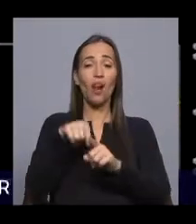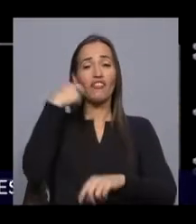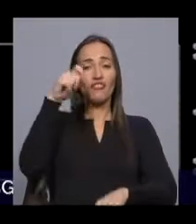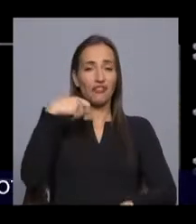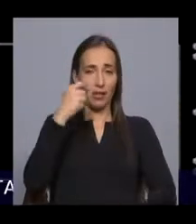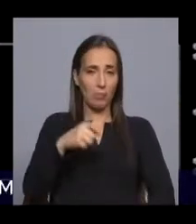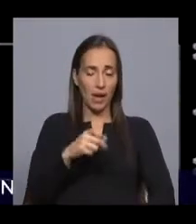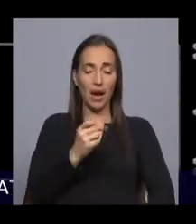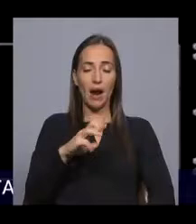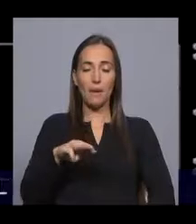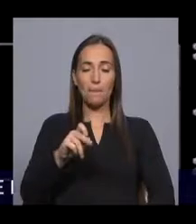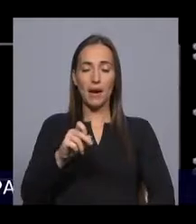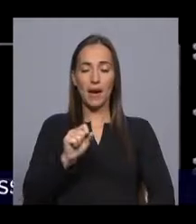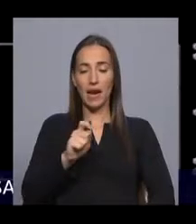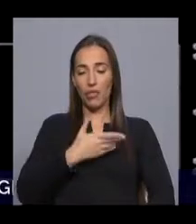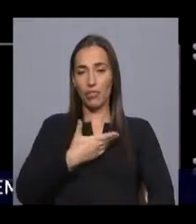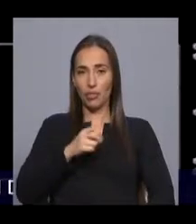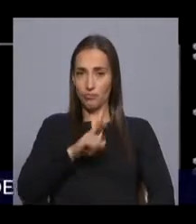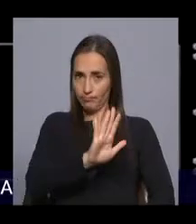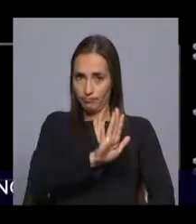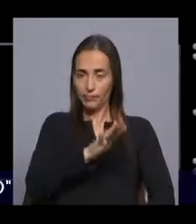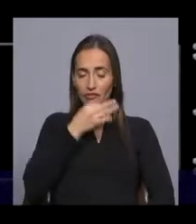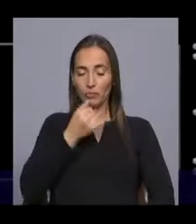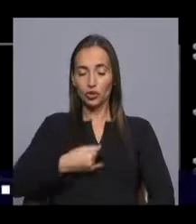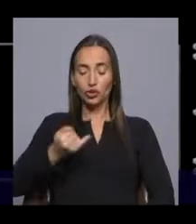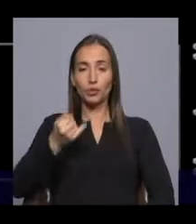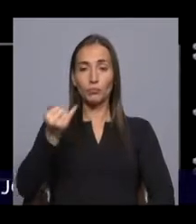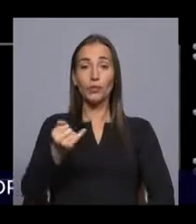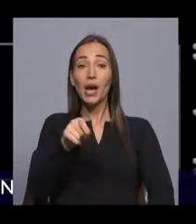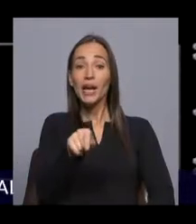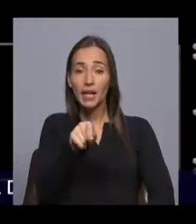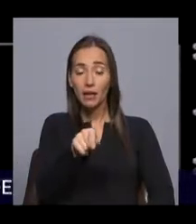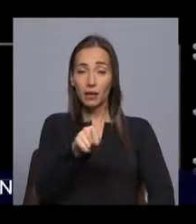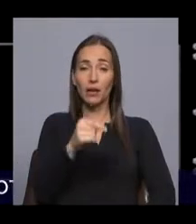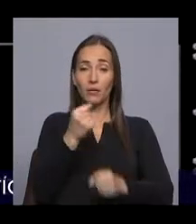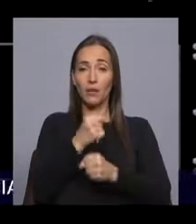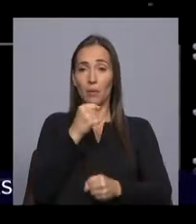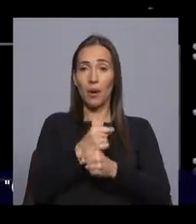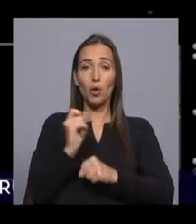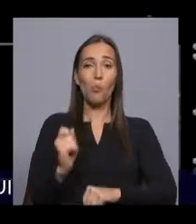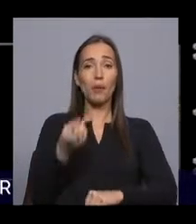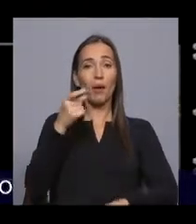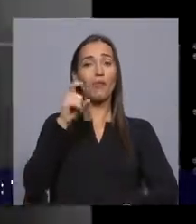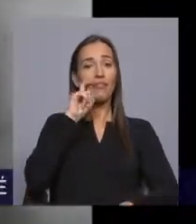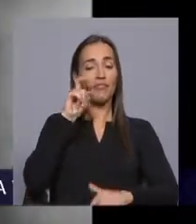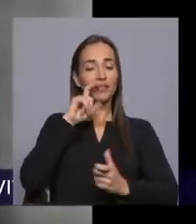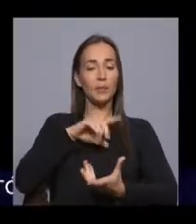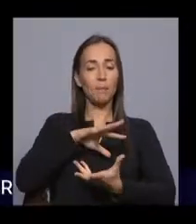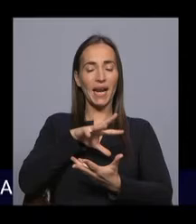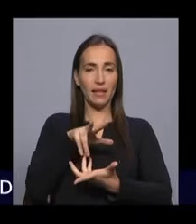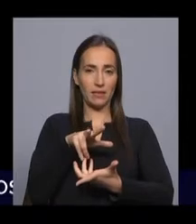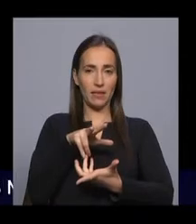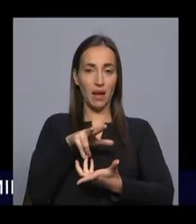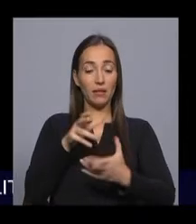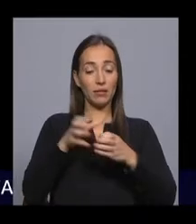vamos até para falar sobre esse filme, mas é, neste caso, com esta missão DART, que é a primeira missão de defesa planetária, e que já